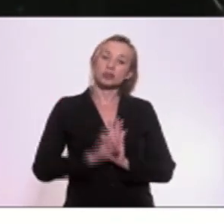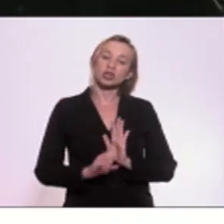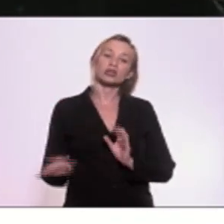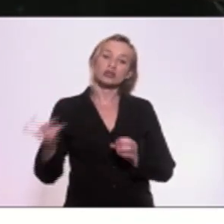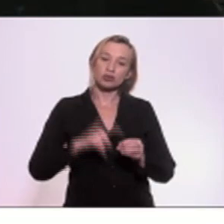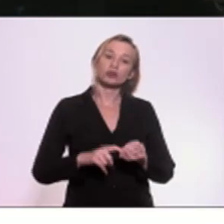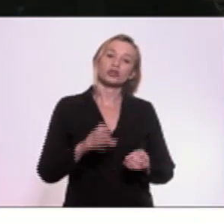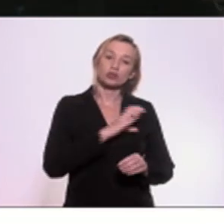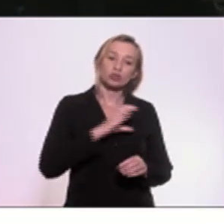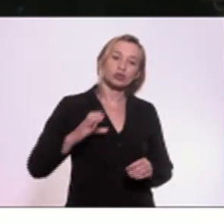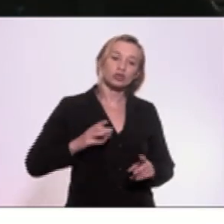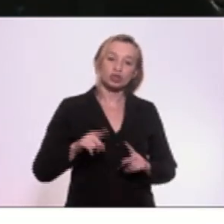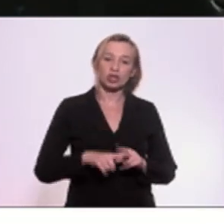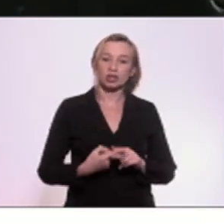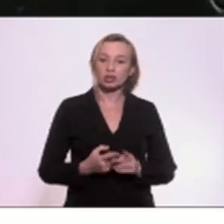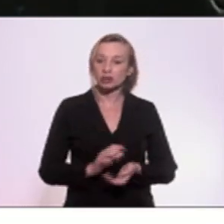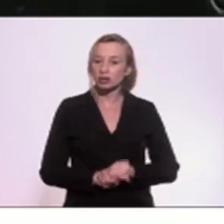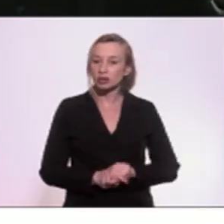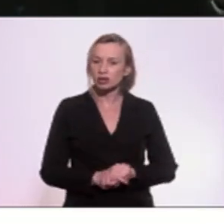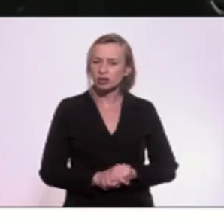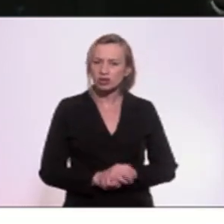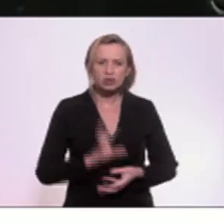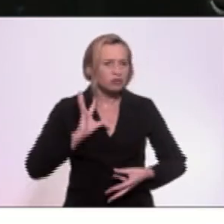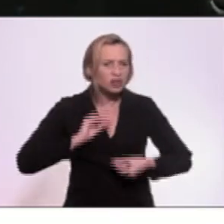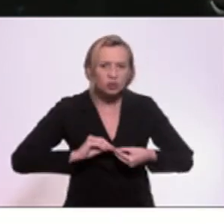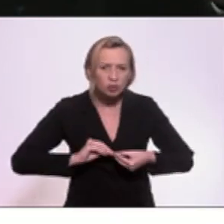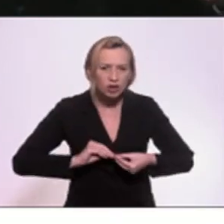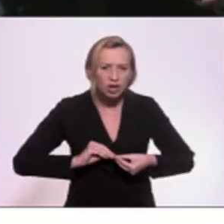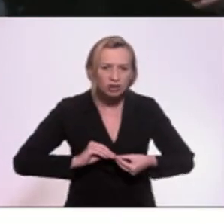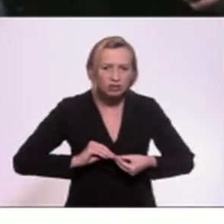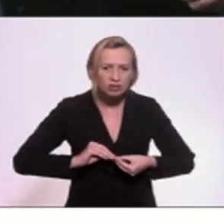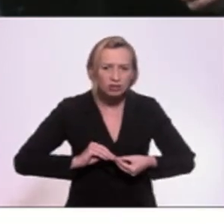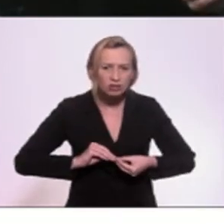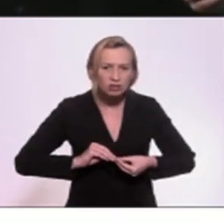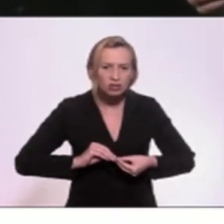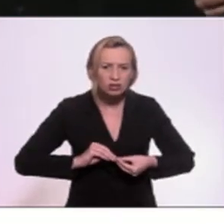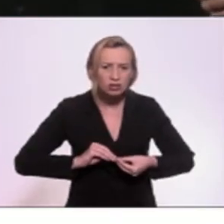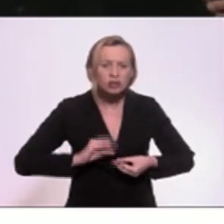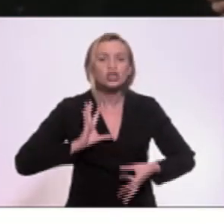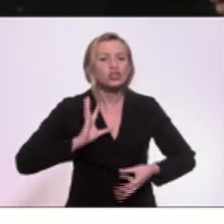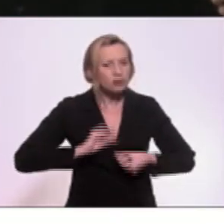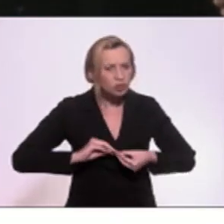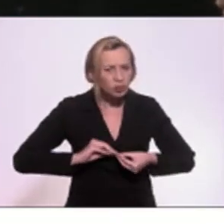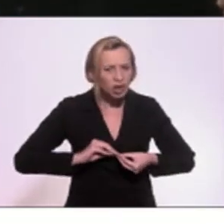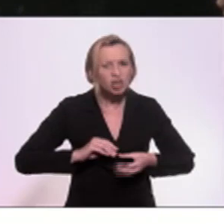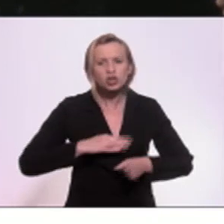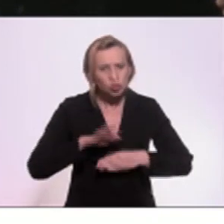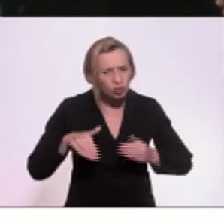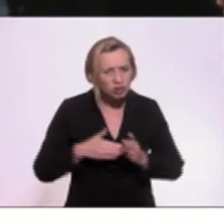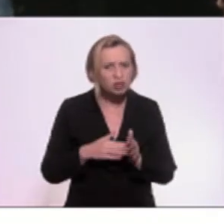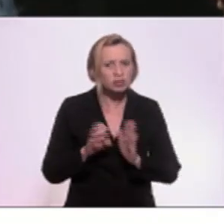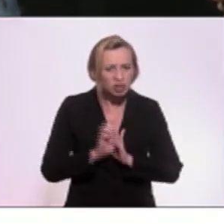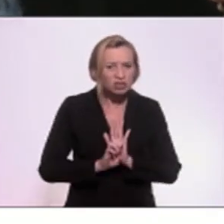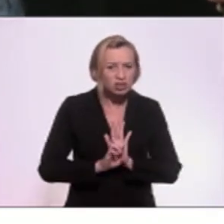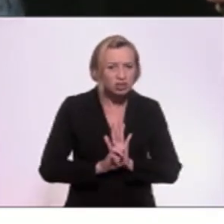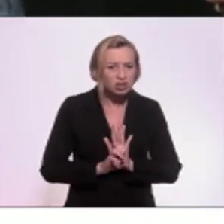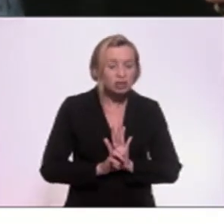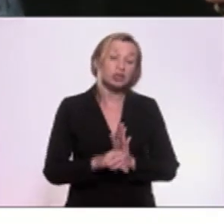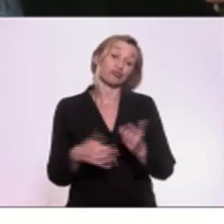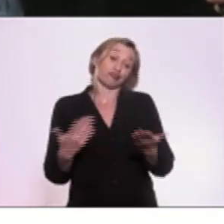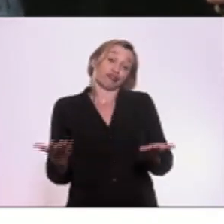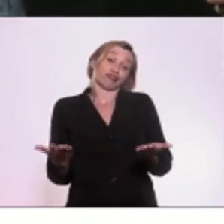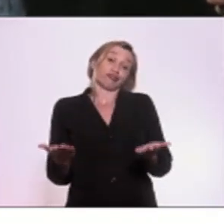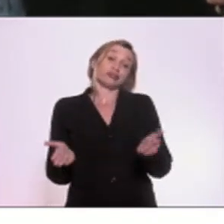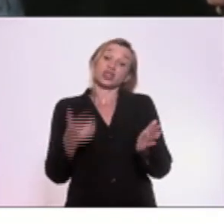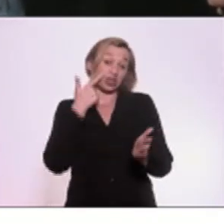comissões. Vai incorporar no parecer. Mas são todas as emendas? Mas aí tem